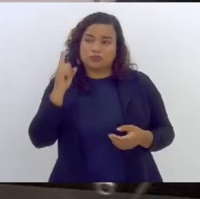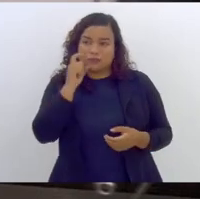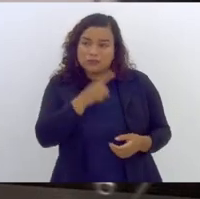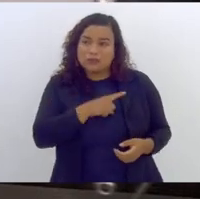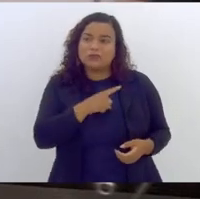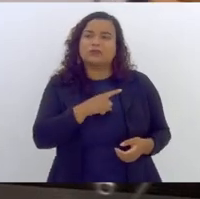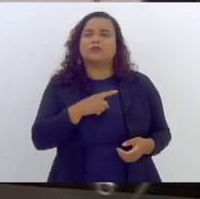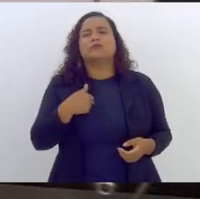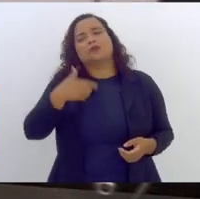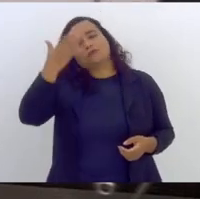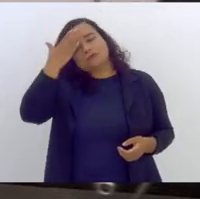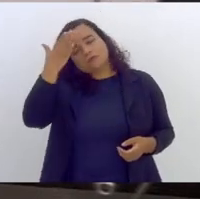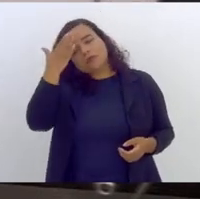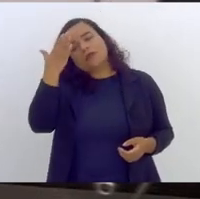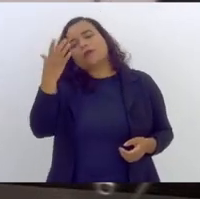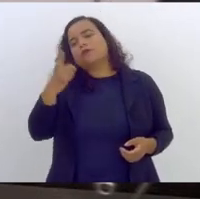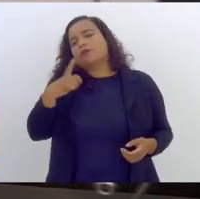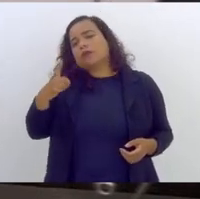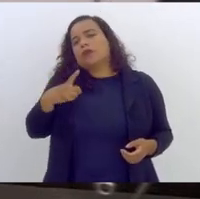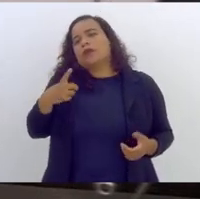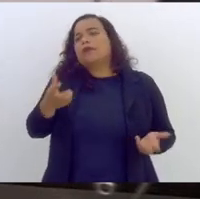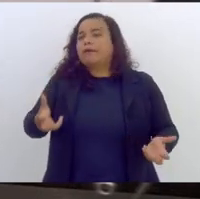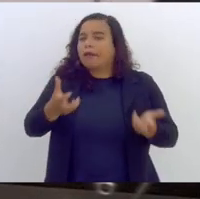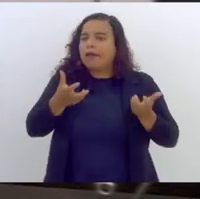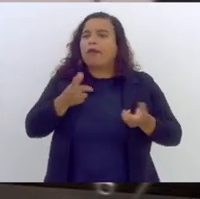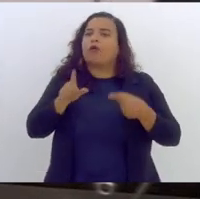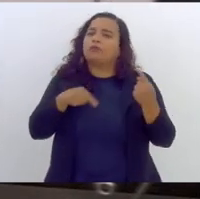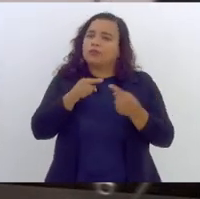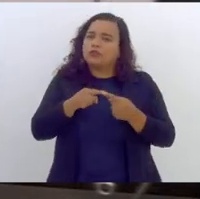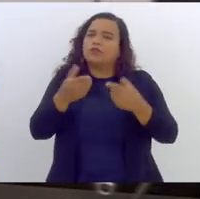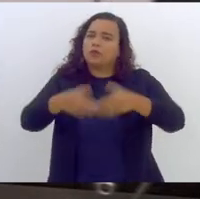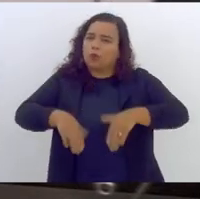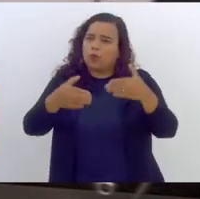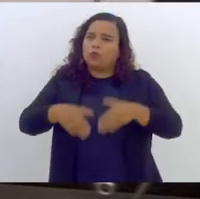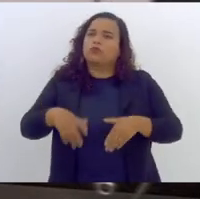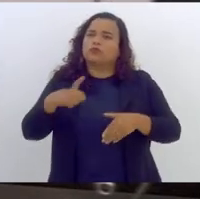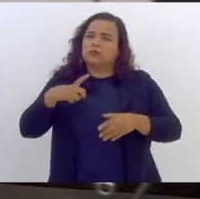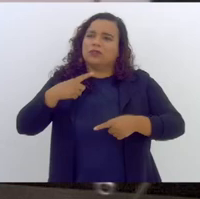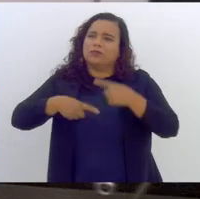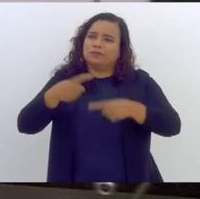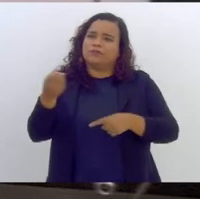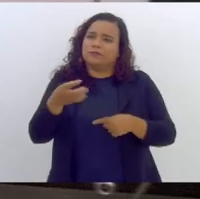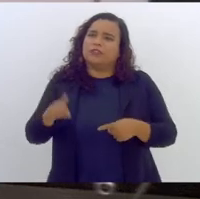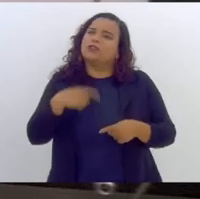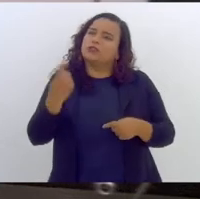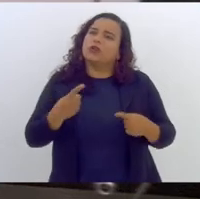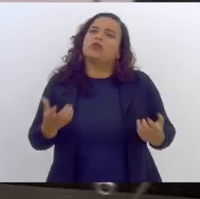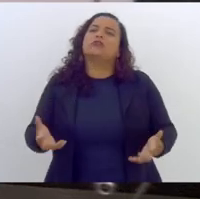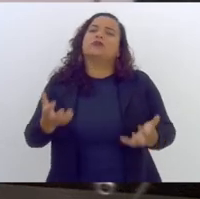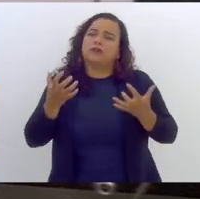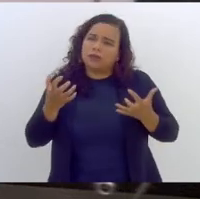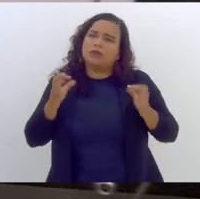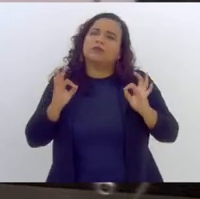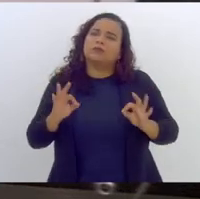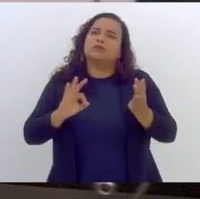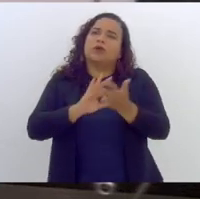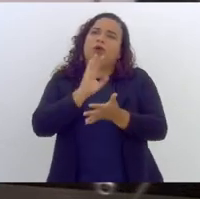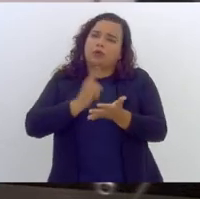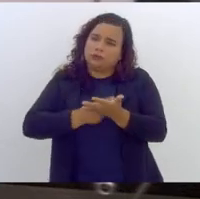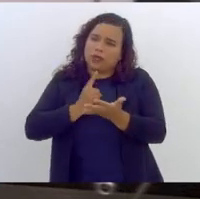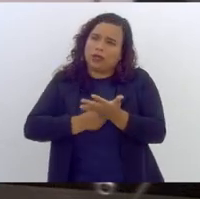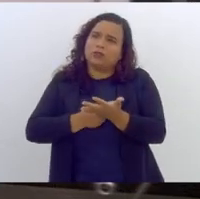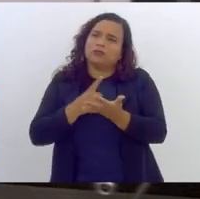eu sei que a pretensão o concurso é bem atualizado nós desejamos contratar